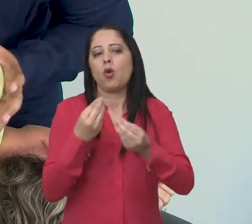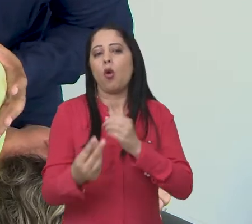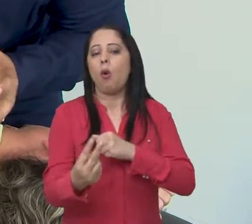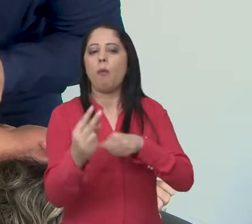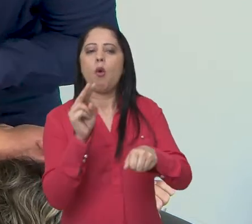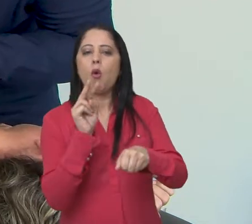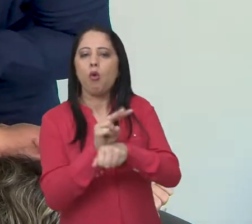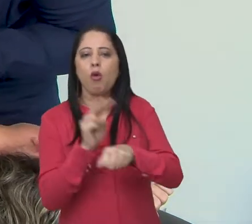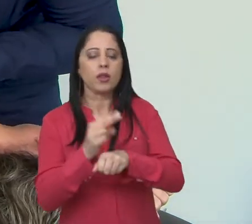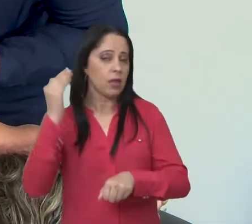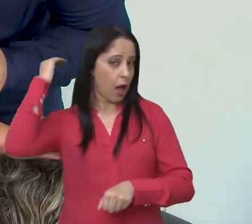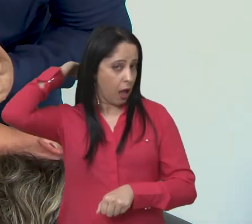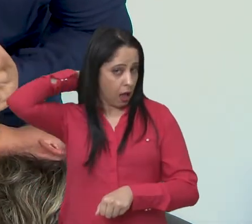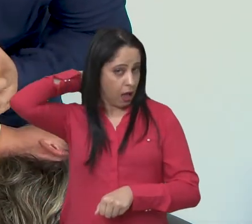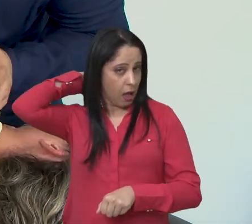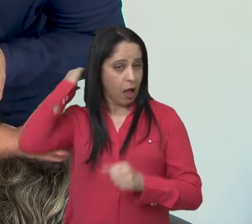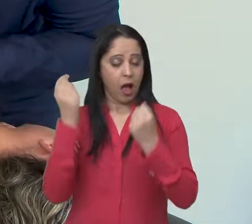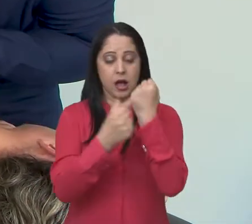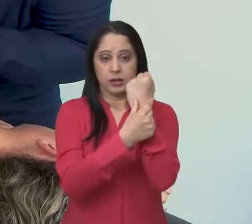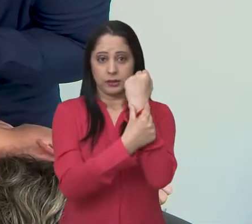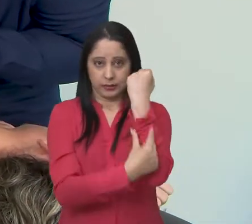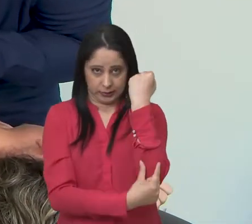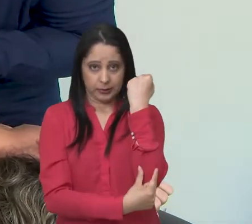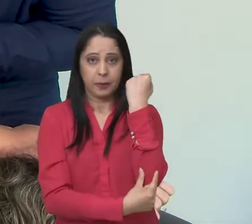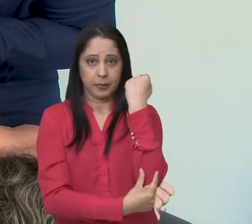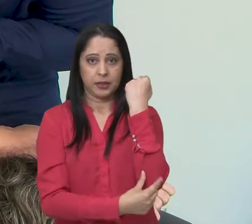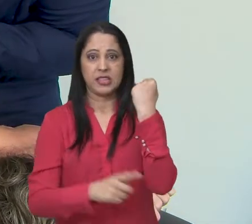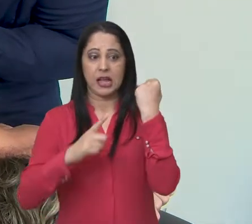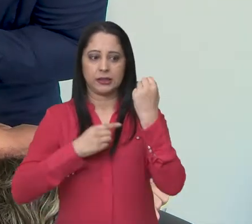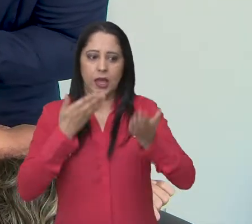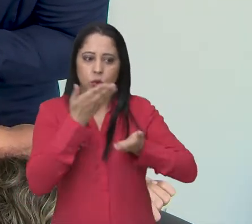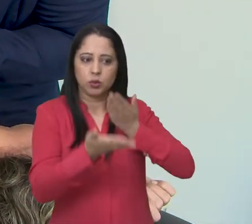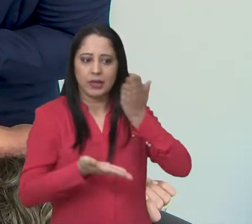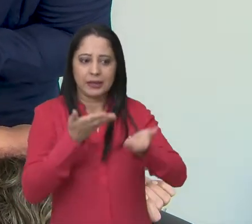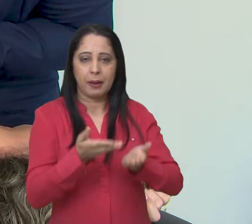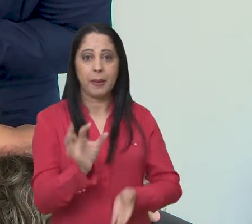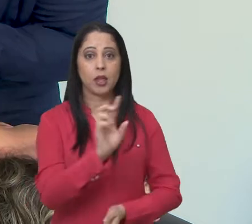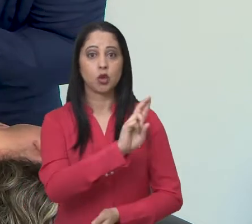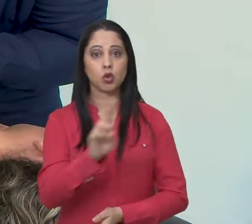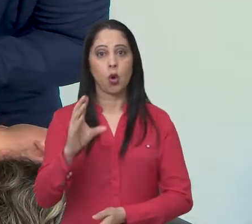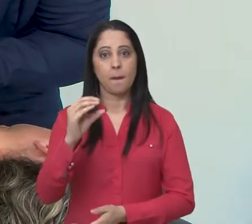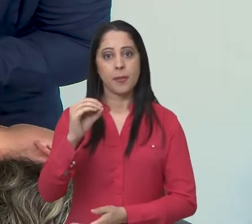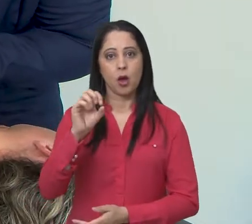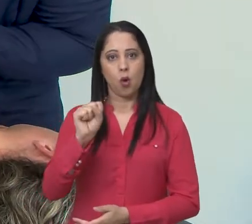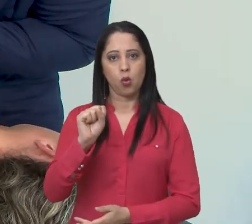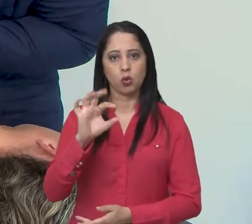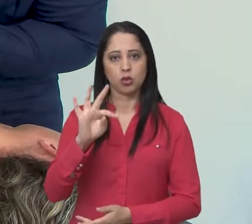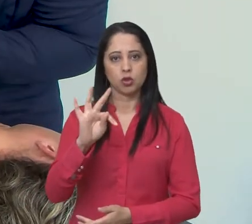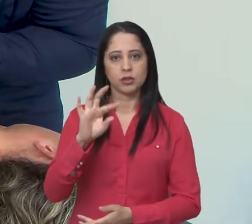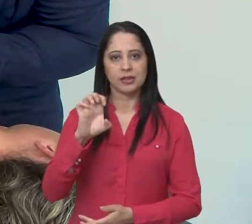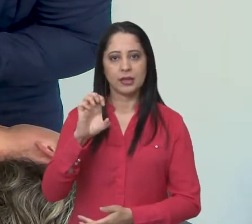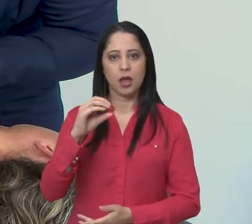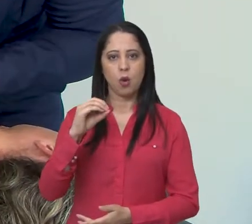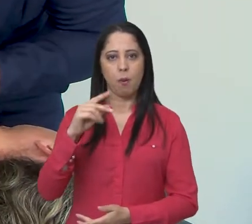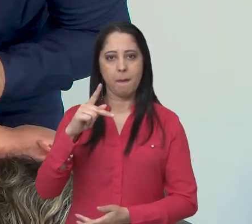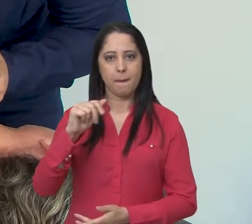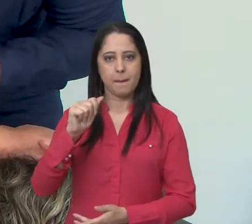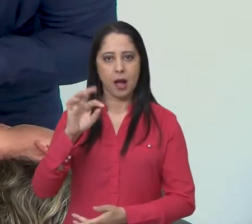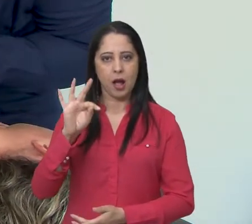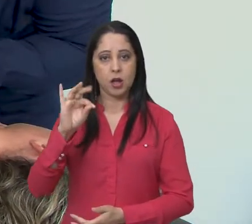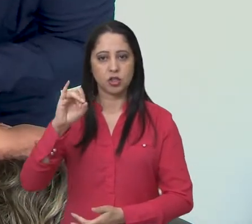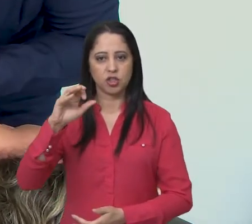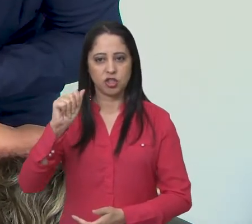a osteopatia, que é um tratamento que visa restabelecer as funções corporais com